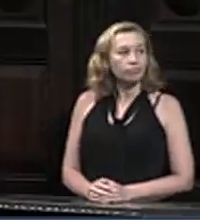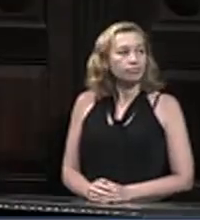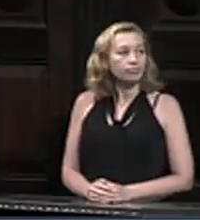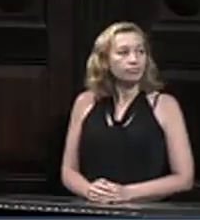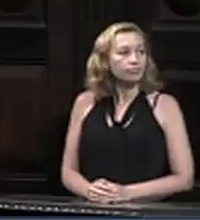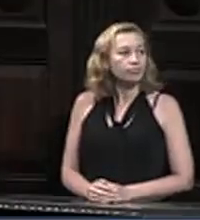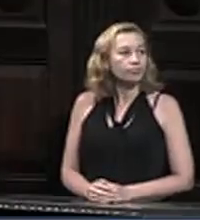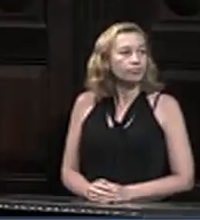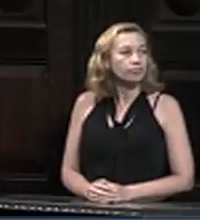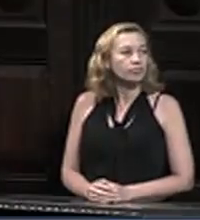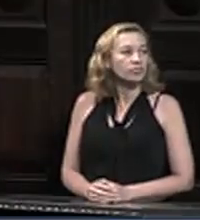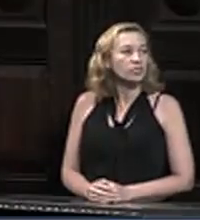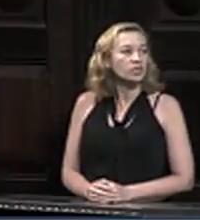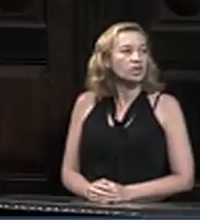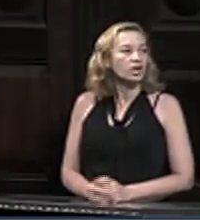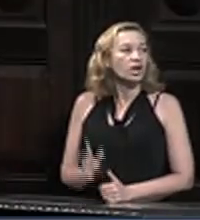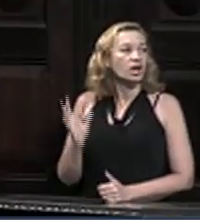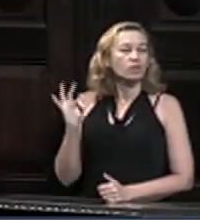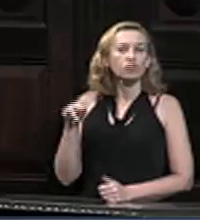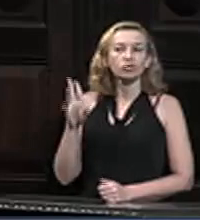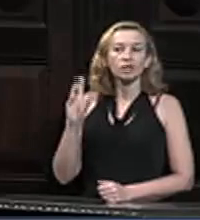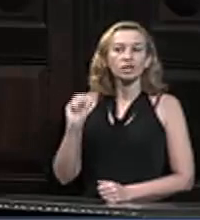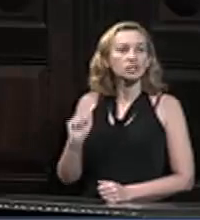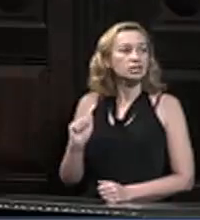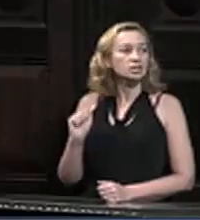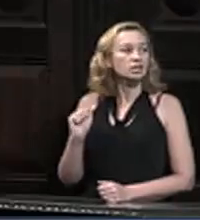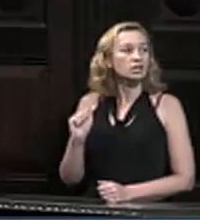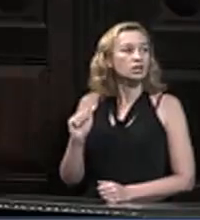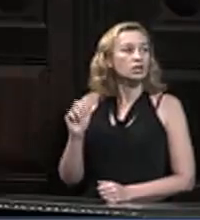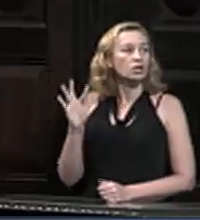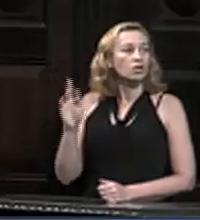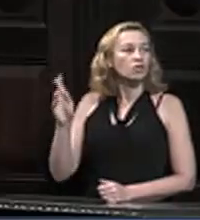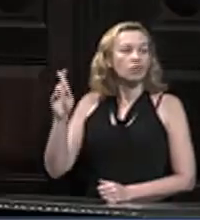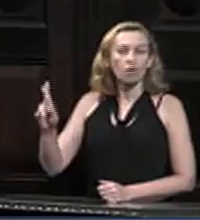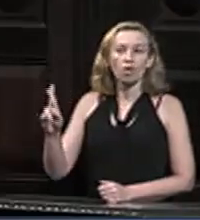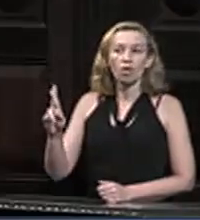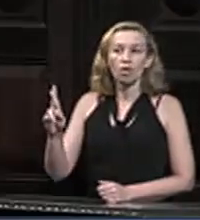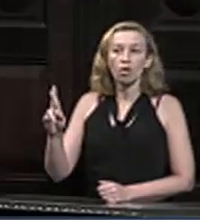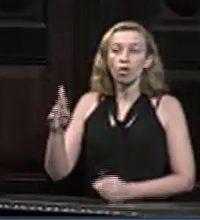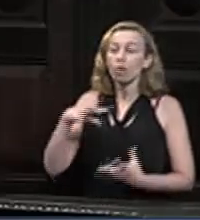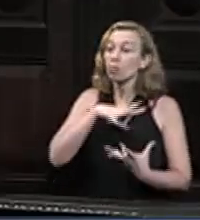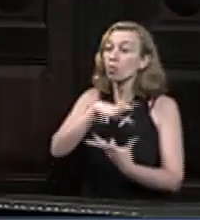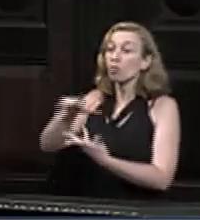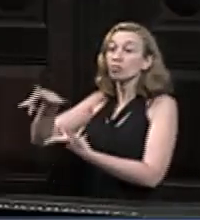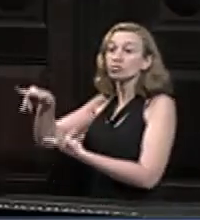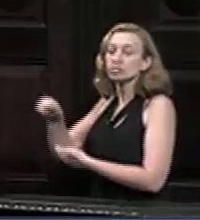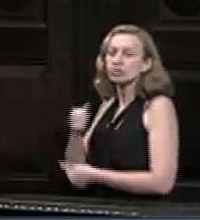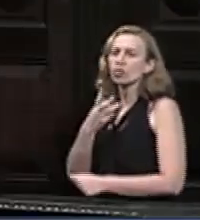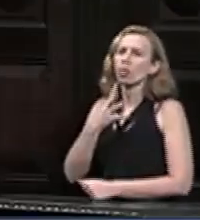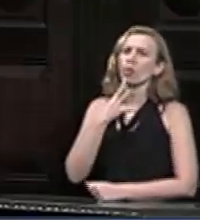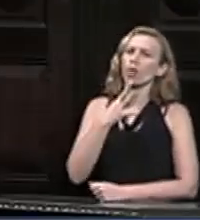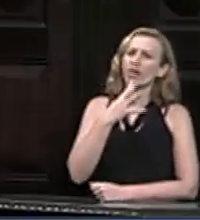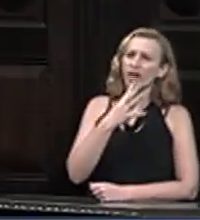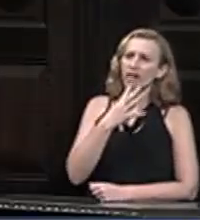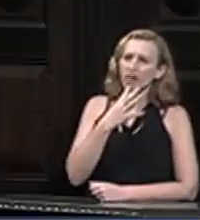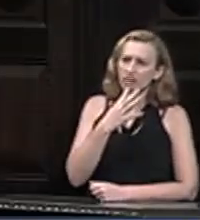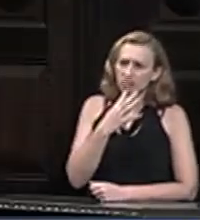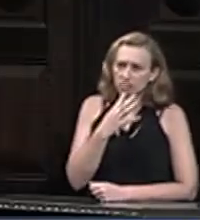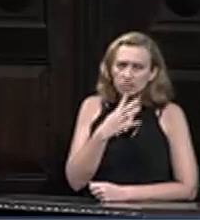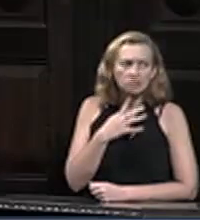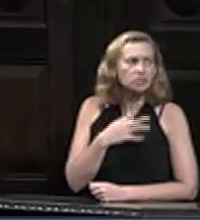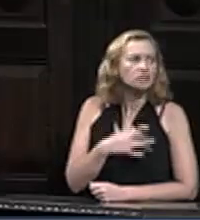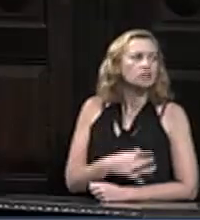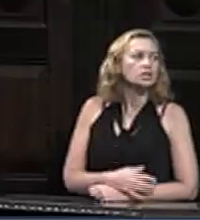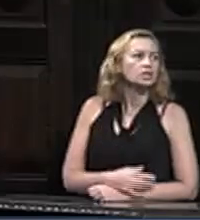A Fundação Ford é identificada no mundo inteiro como sendo um